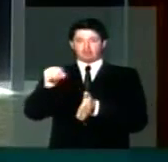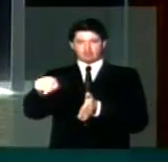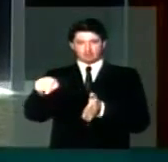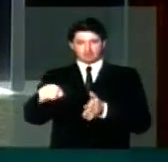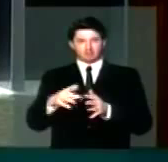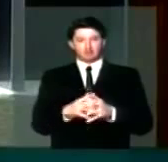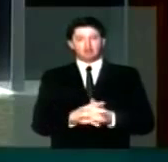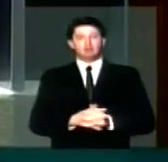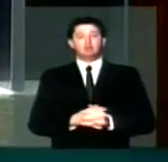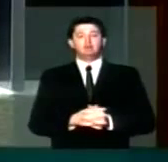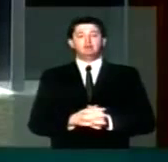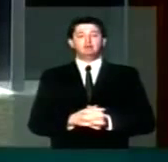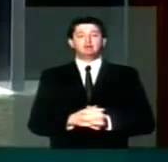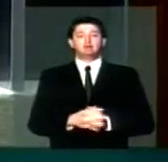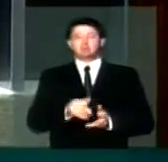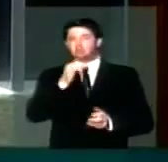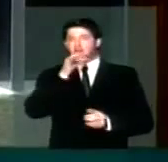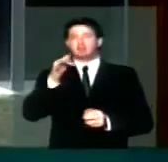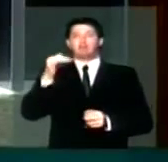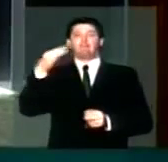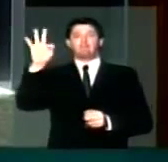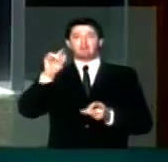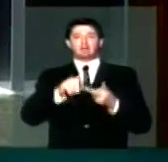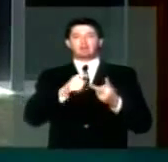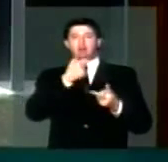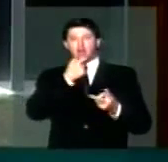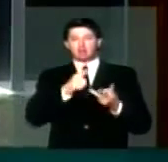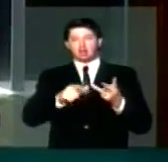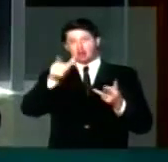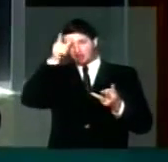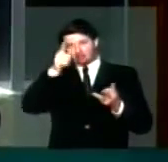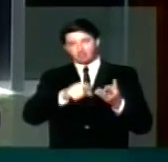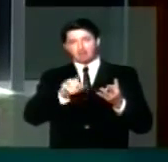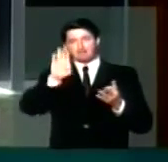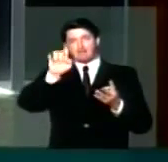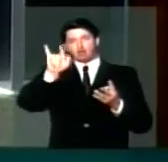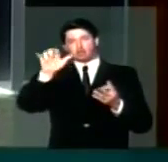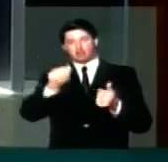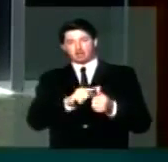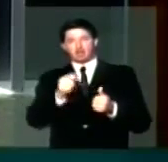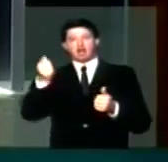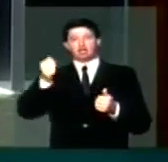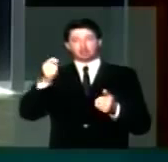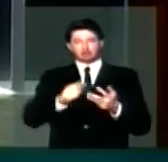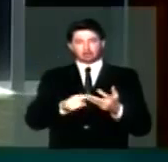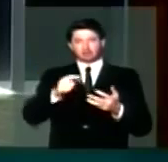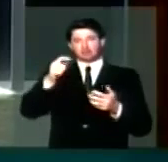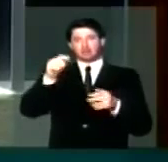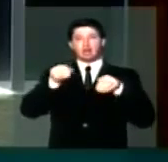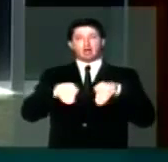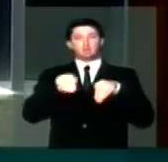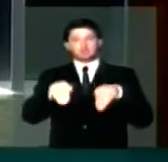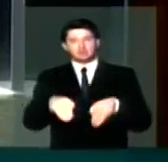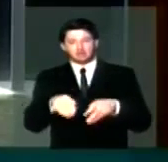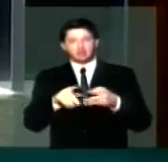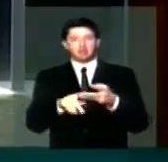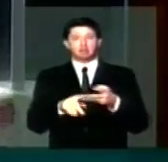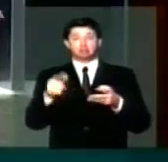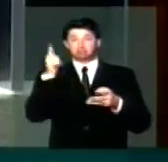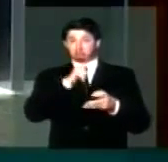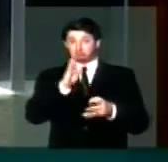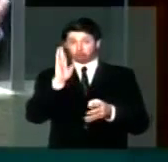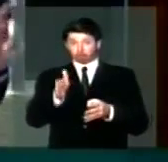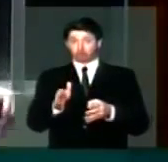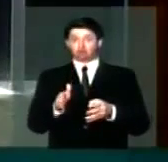investigação. Países como a França, Inglaterra, Alemanha, Bélgica, Argentina, Austrália, já